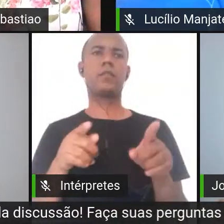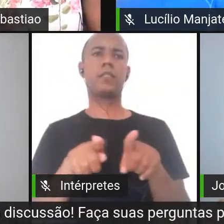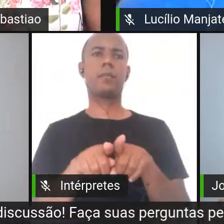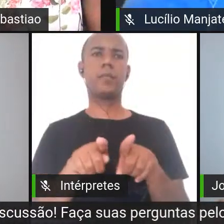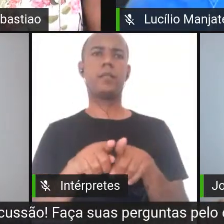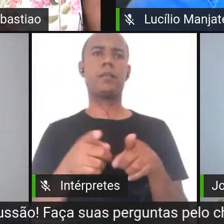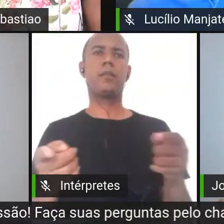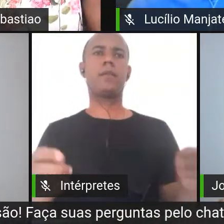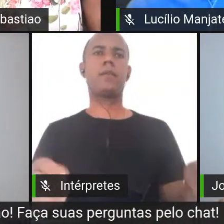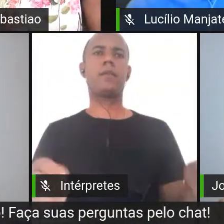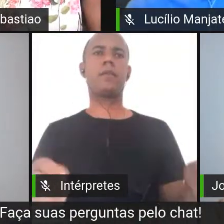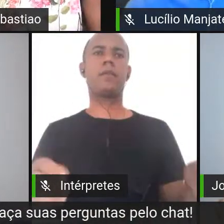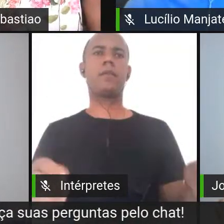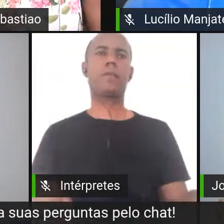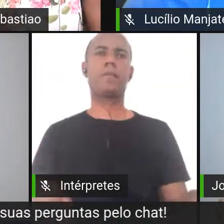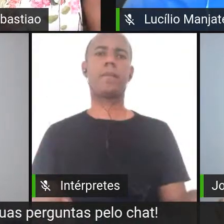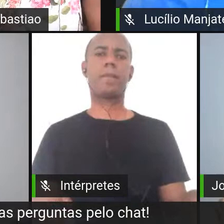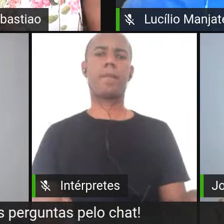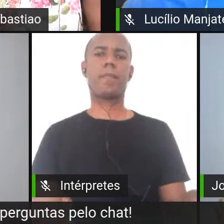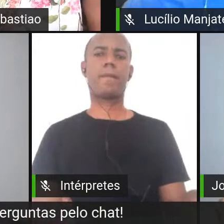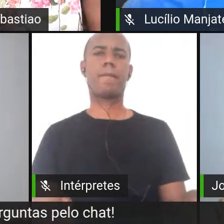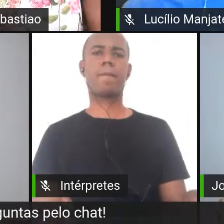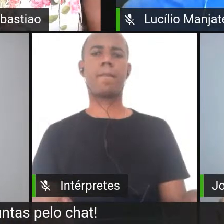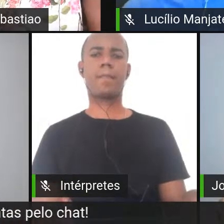literatura infanto-juvenil